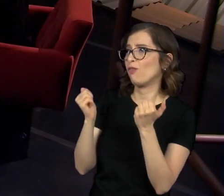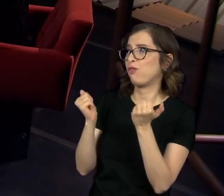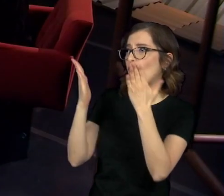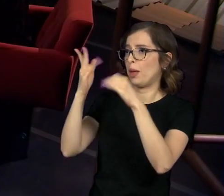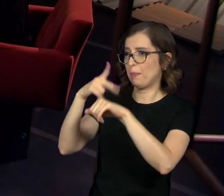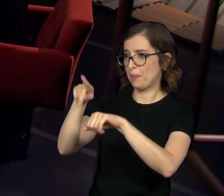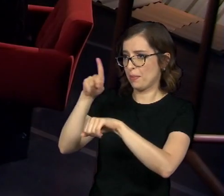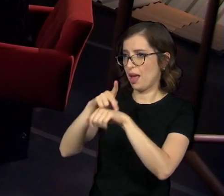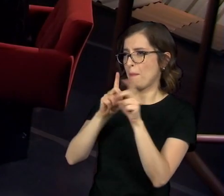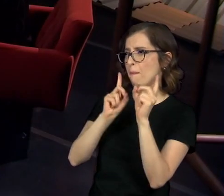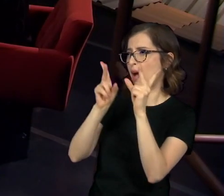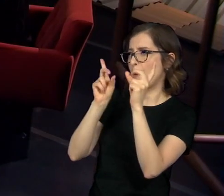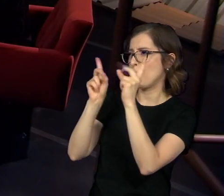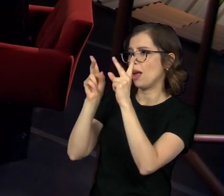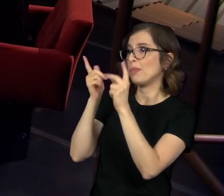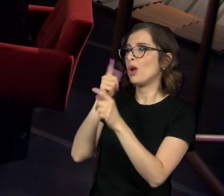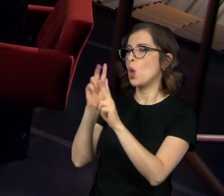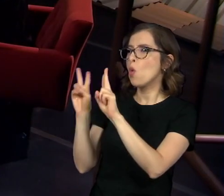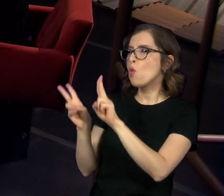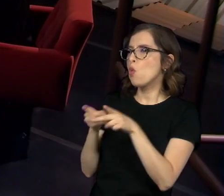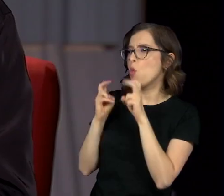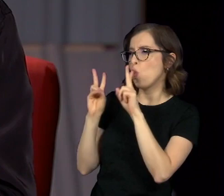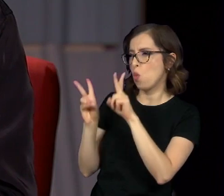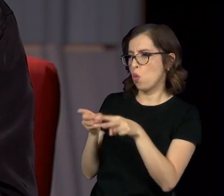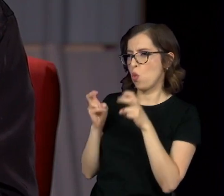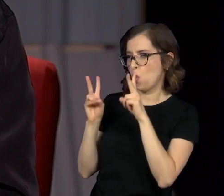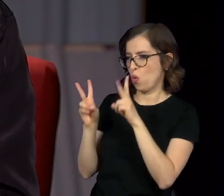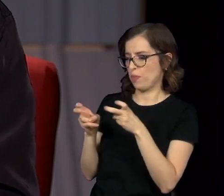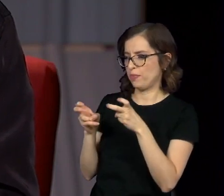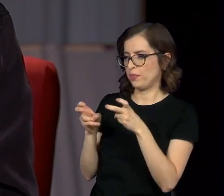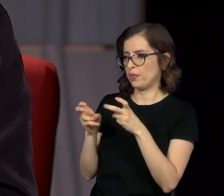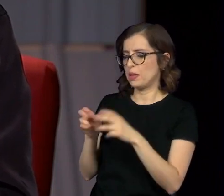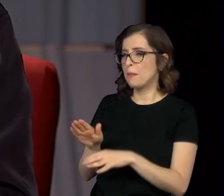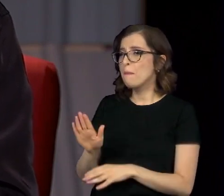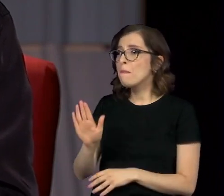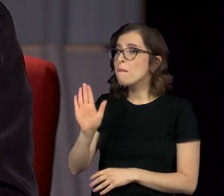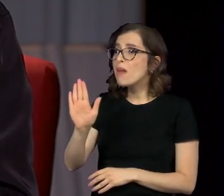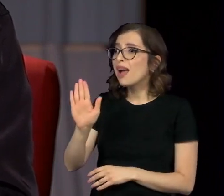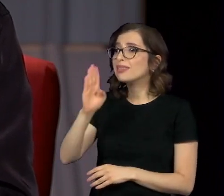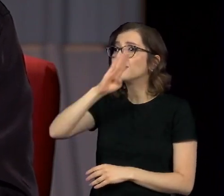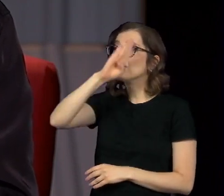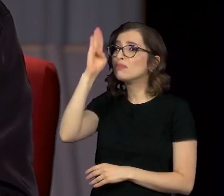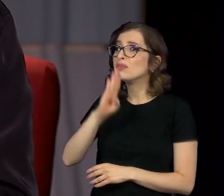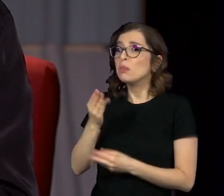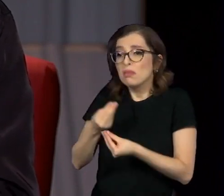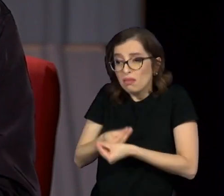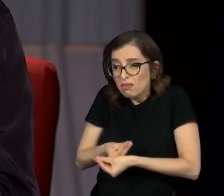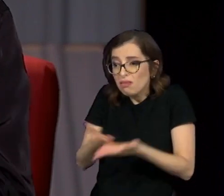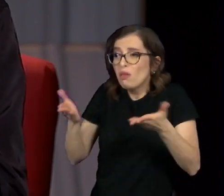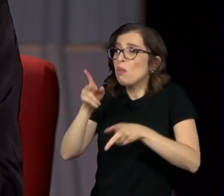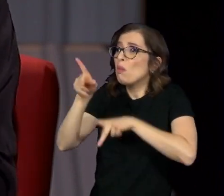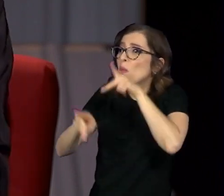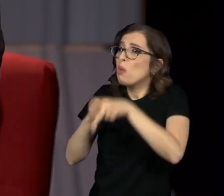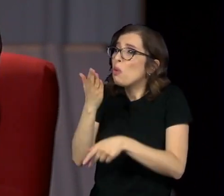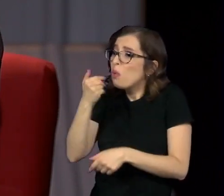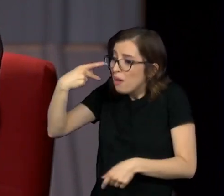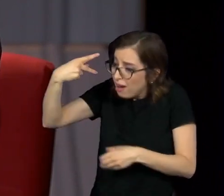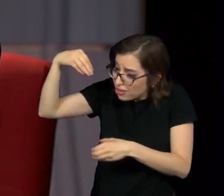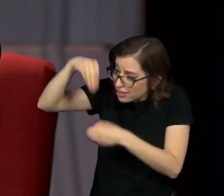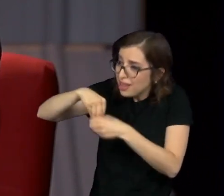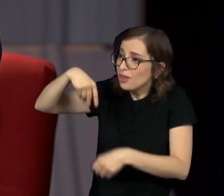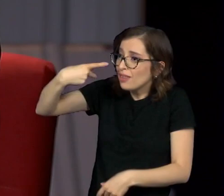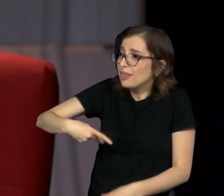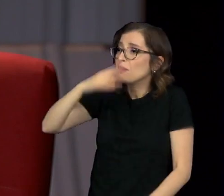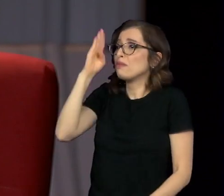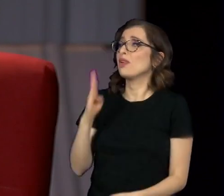alimentos agrícolas para fora do país, o Brasil também precisa alimentar a sua população, né? E aquilo que chega à